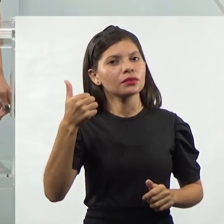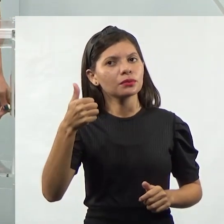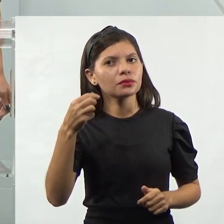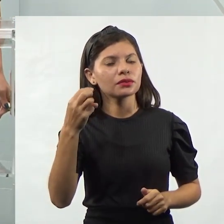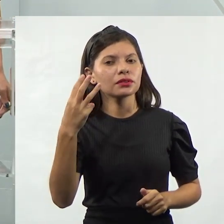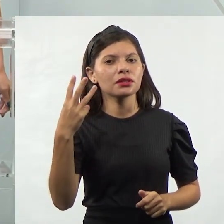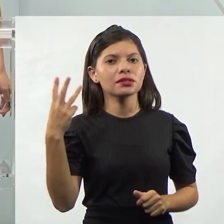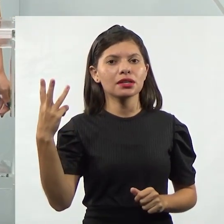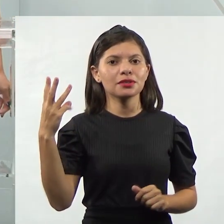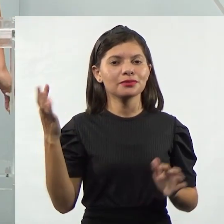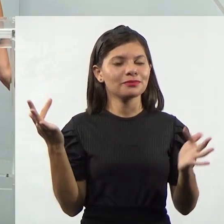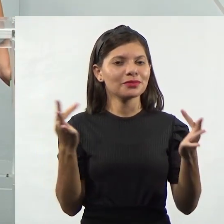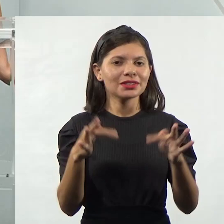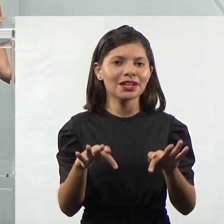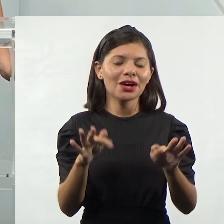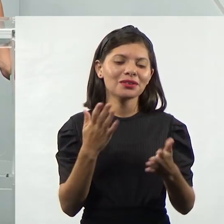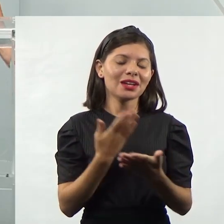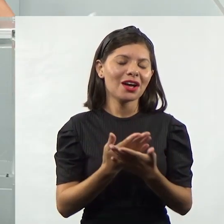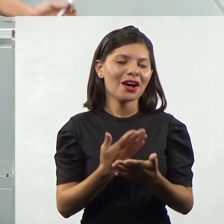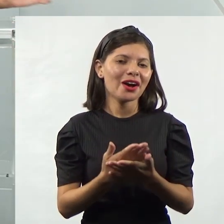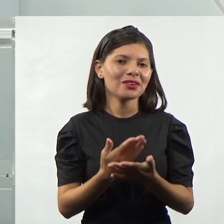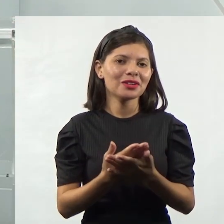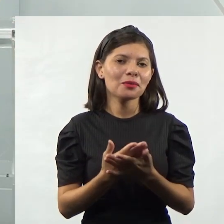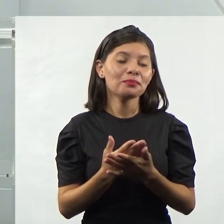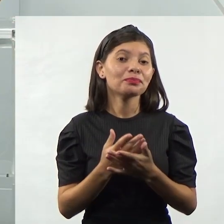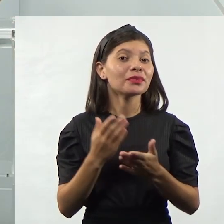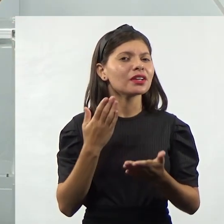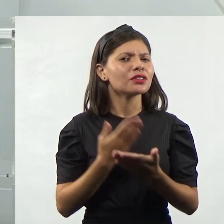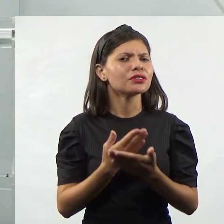para o final da nossa aula. A gente vai estudar os